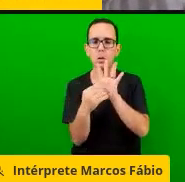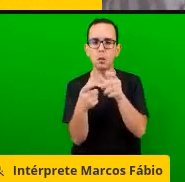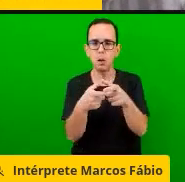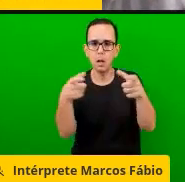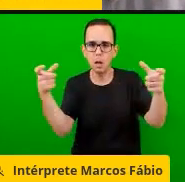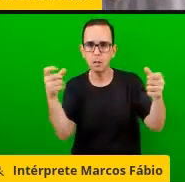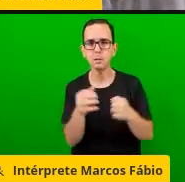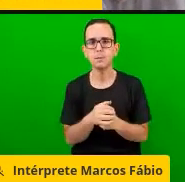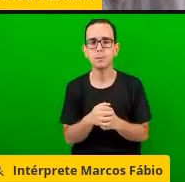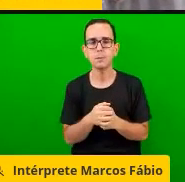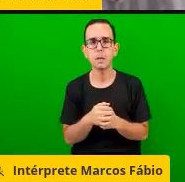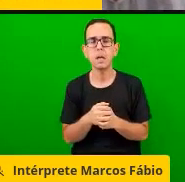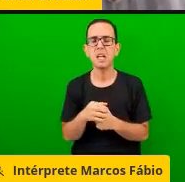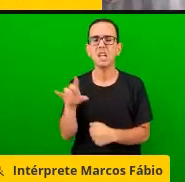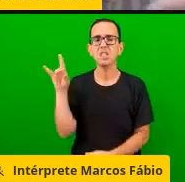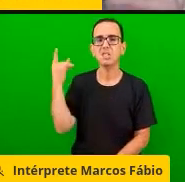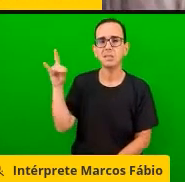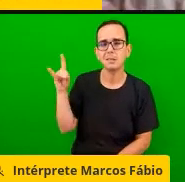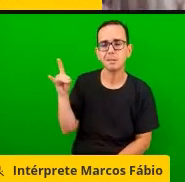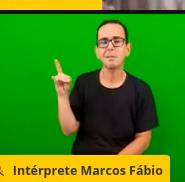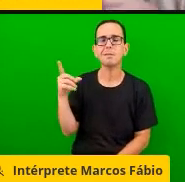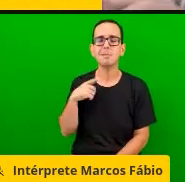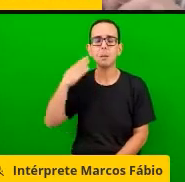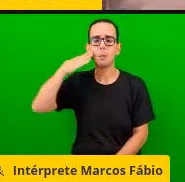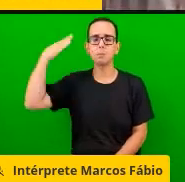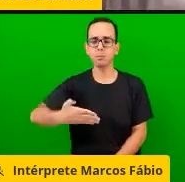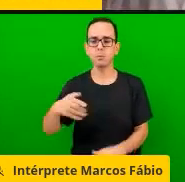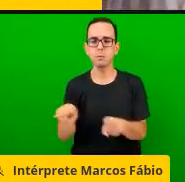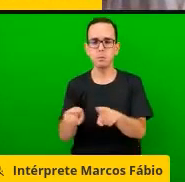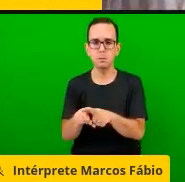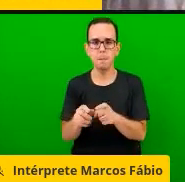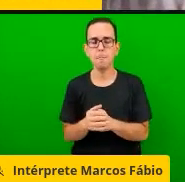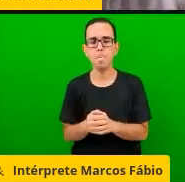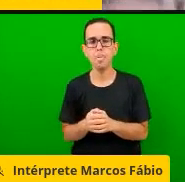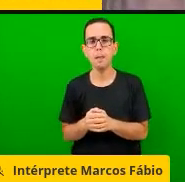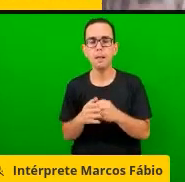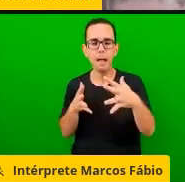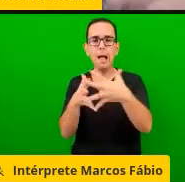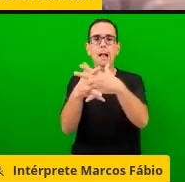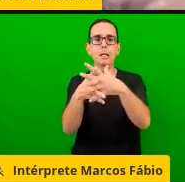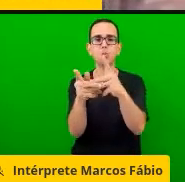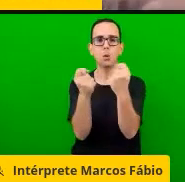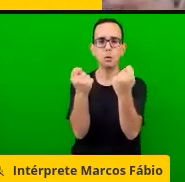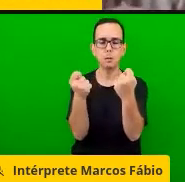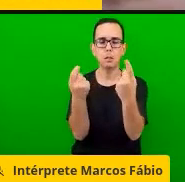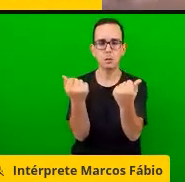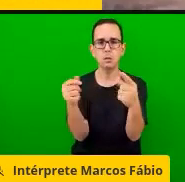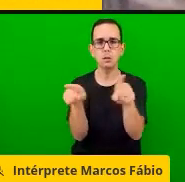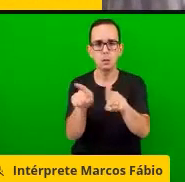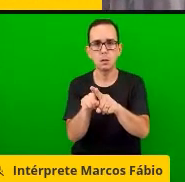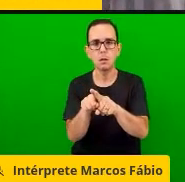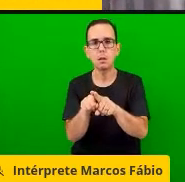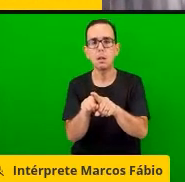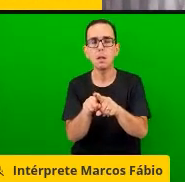no Chile, durante a ditadura militar. Então, assim, além do domínio econômico, é um domínio